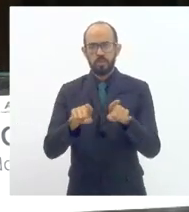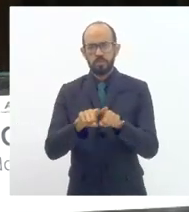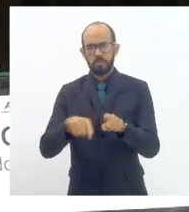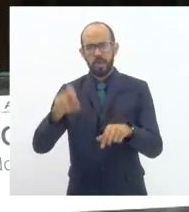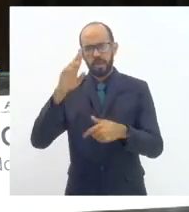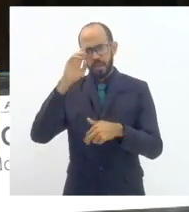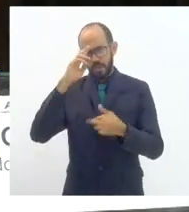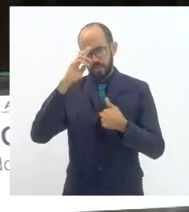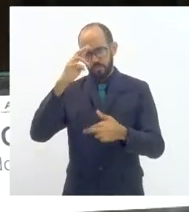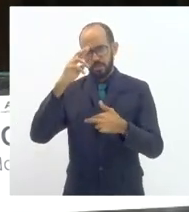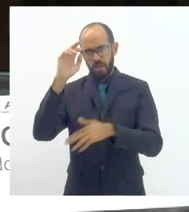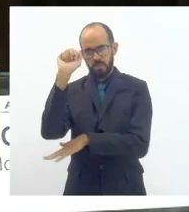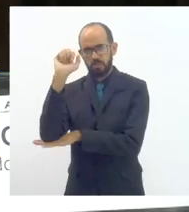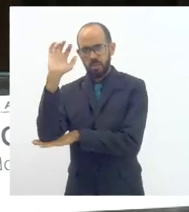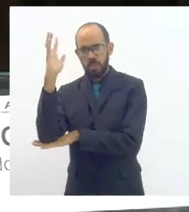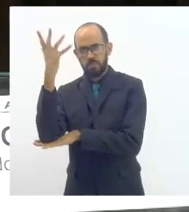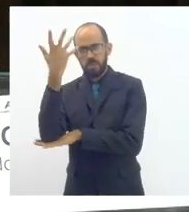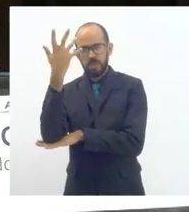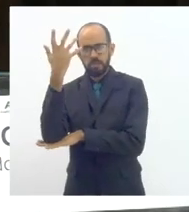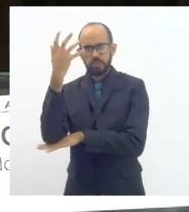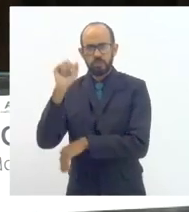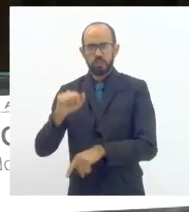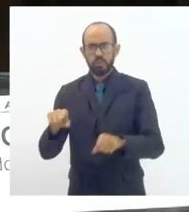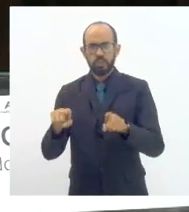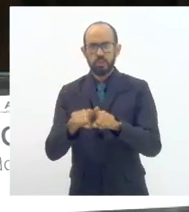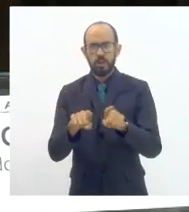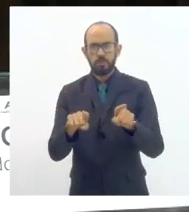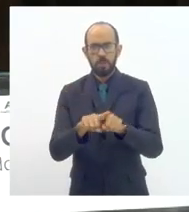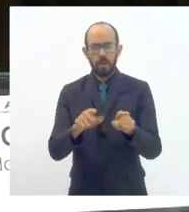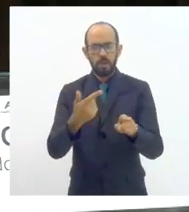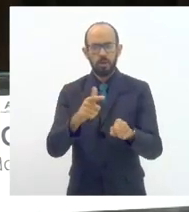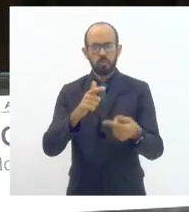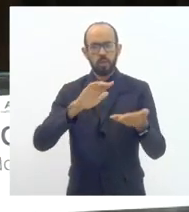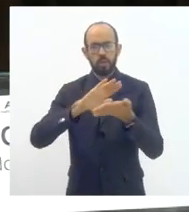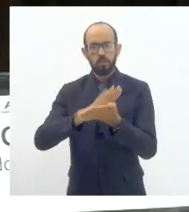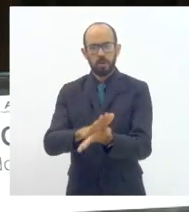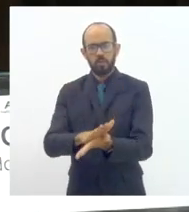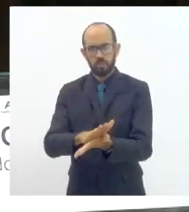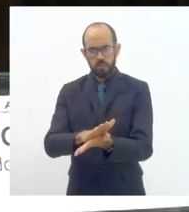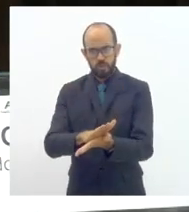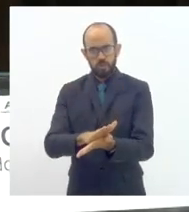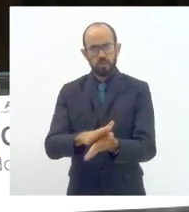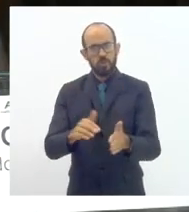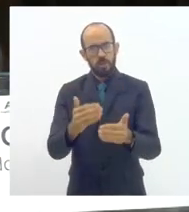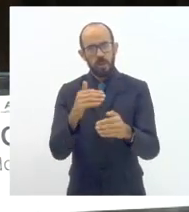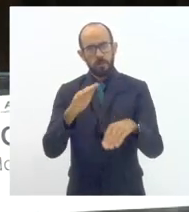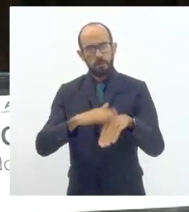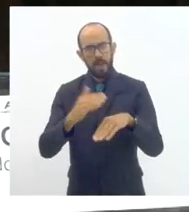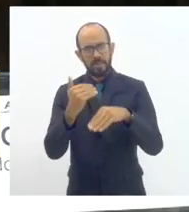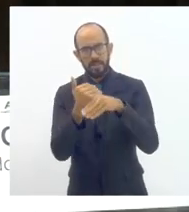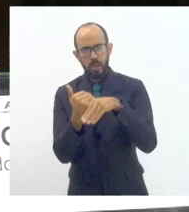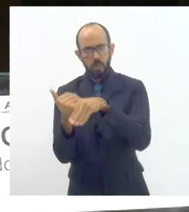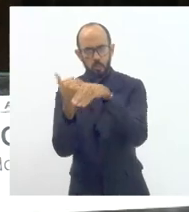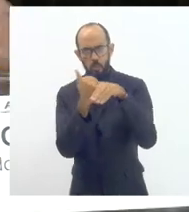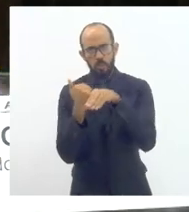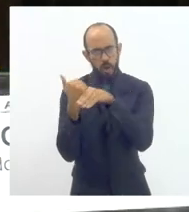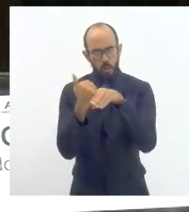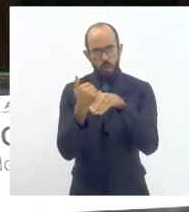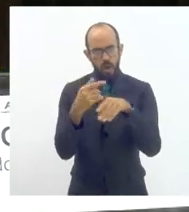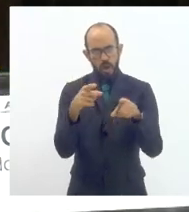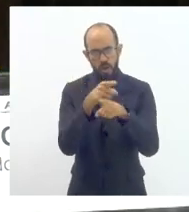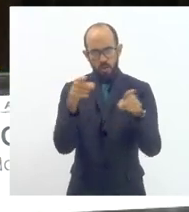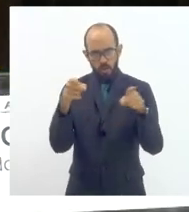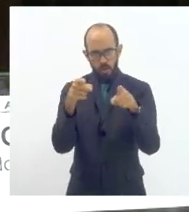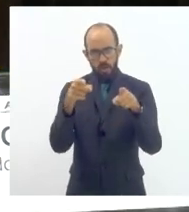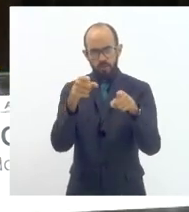meio ambiente, um mundo que não tenha preconceito, um mundo mais igual. Está com vocês essa bola, está com a